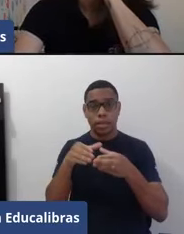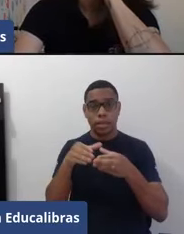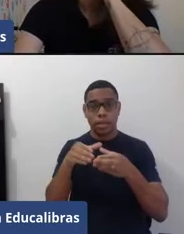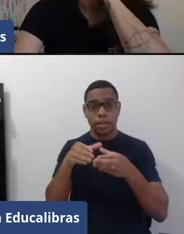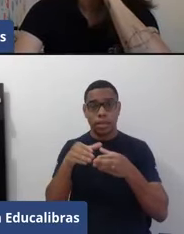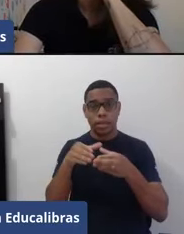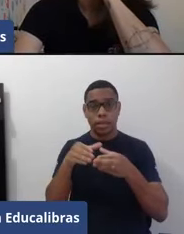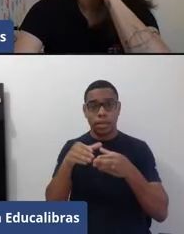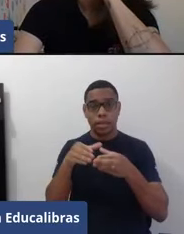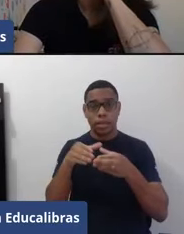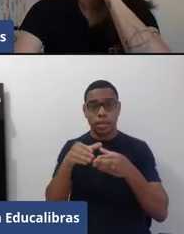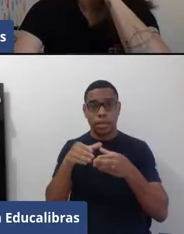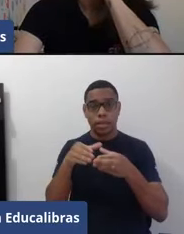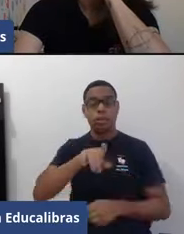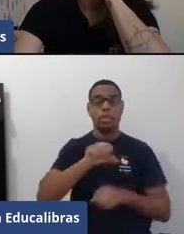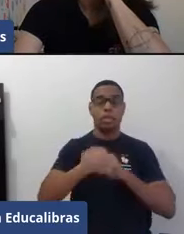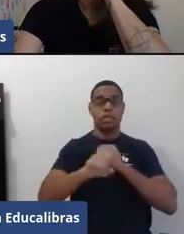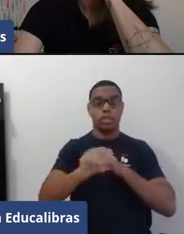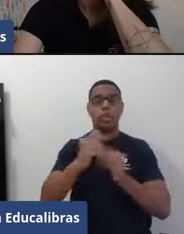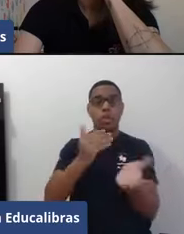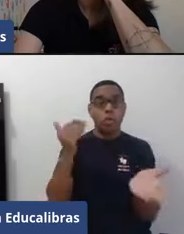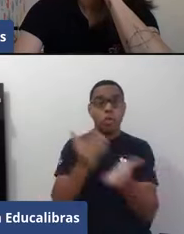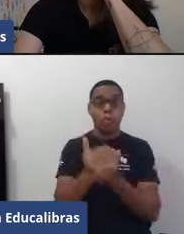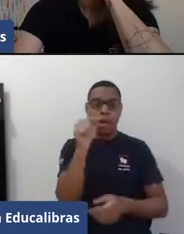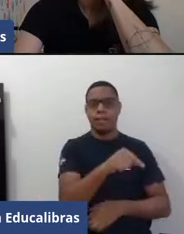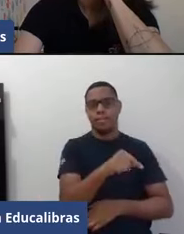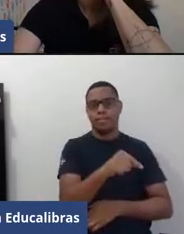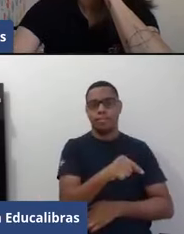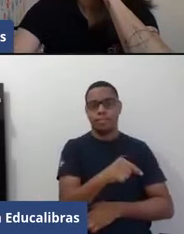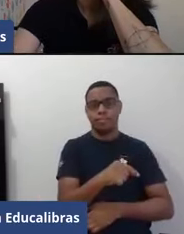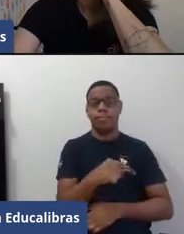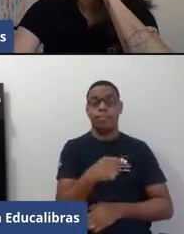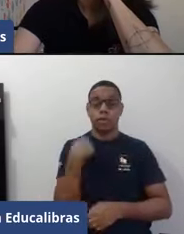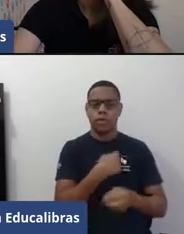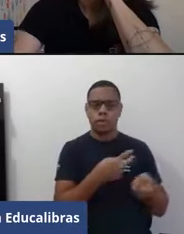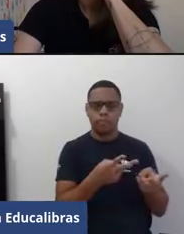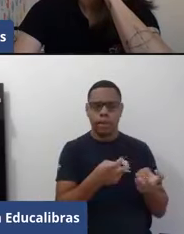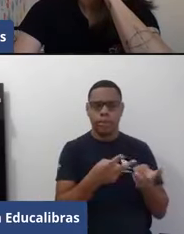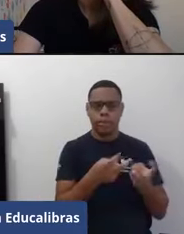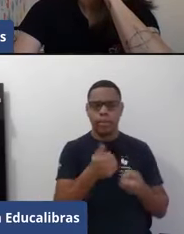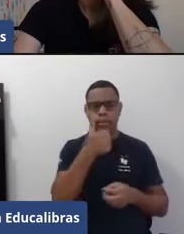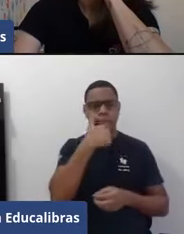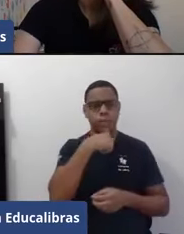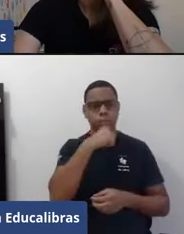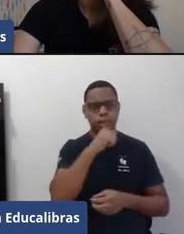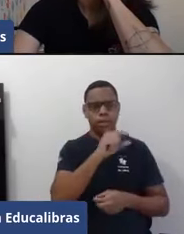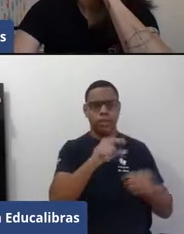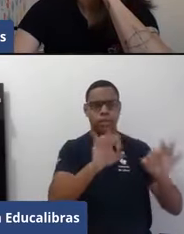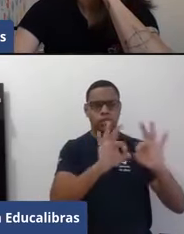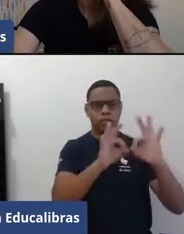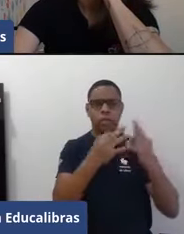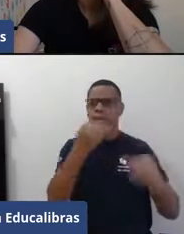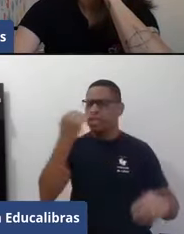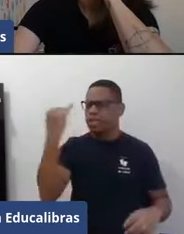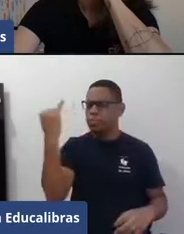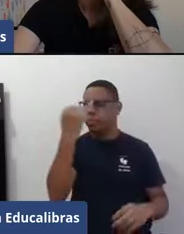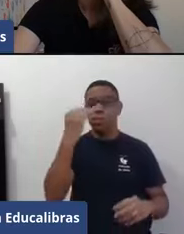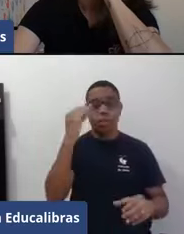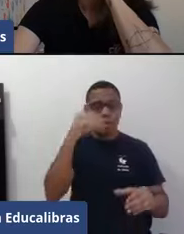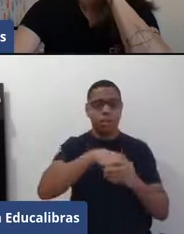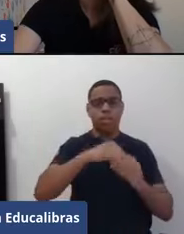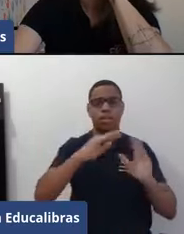Isso é fundamental começar por aí. E nós percebemos que as mães, a família, é fundamental dentro das